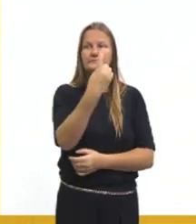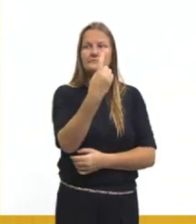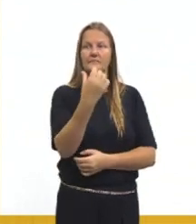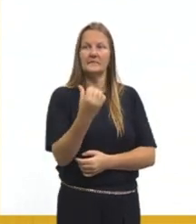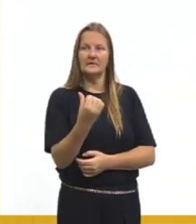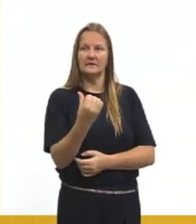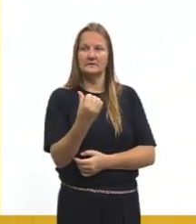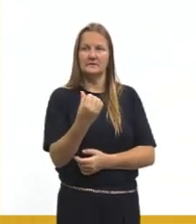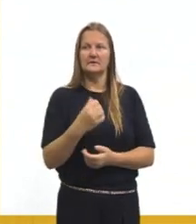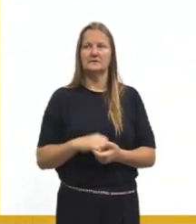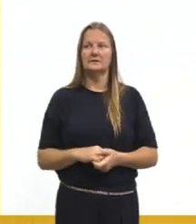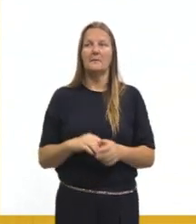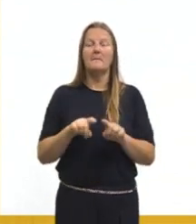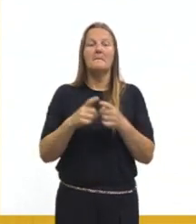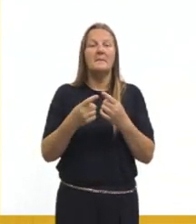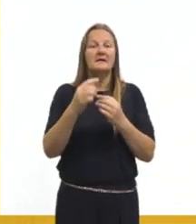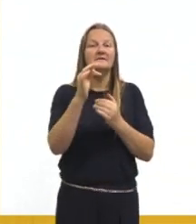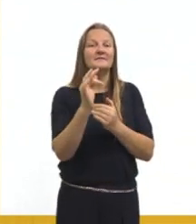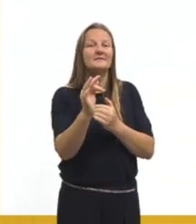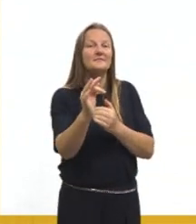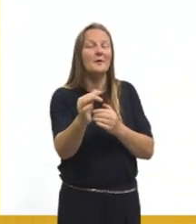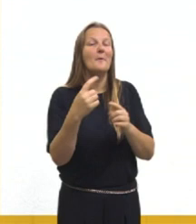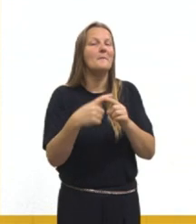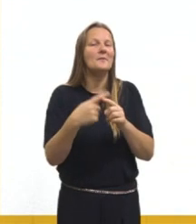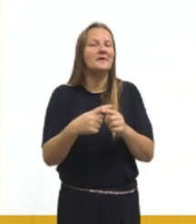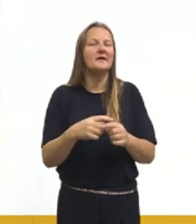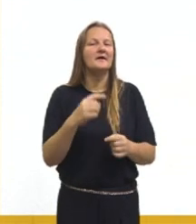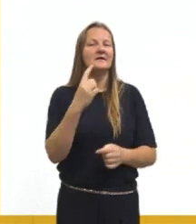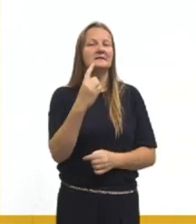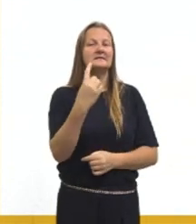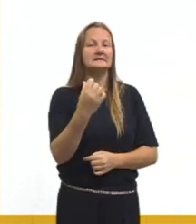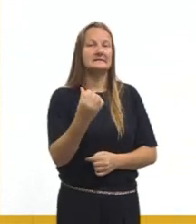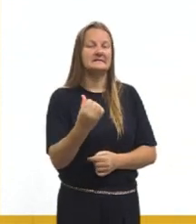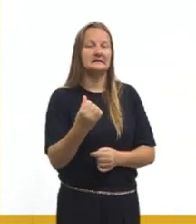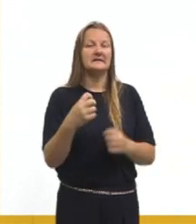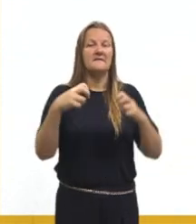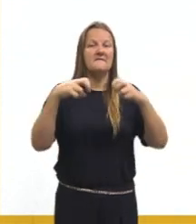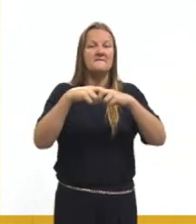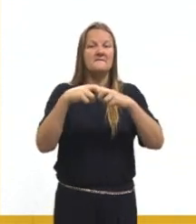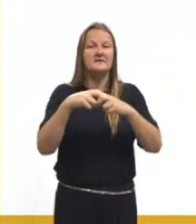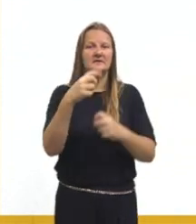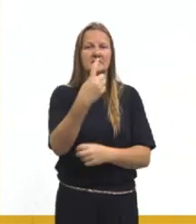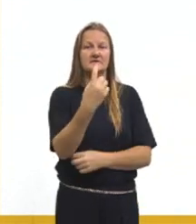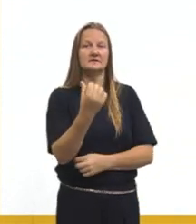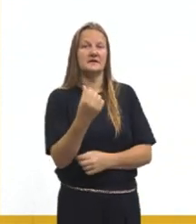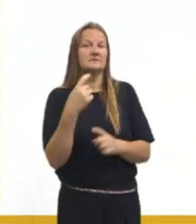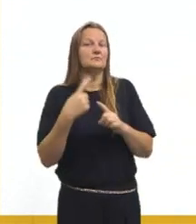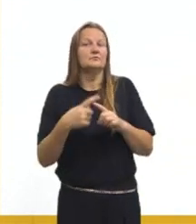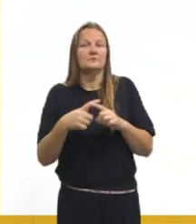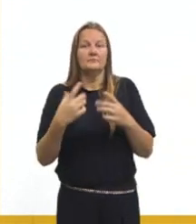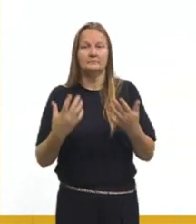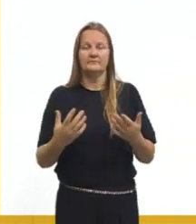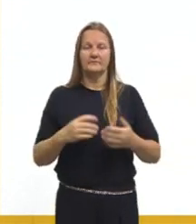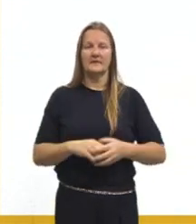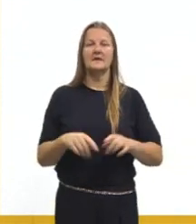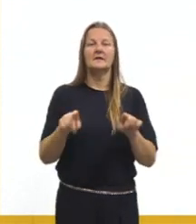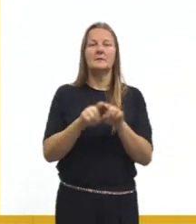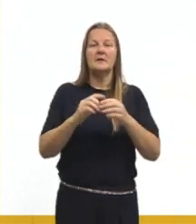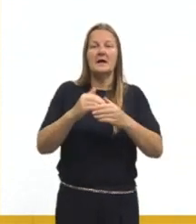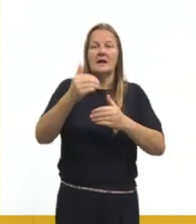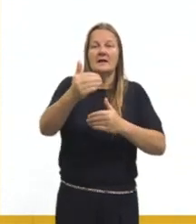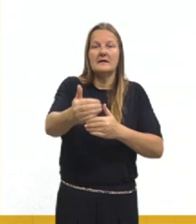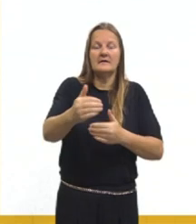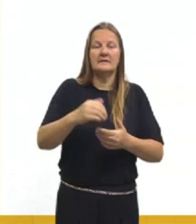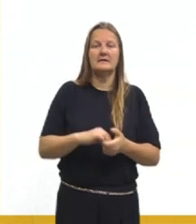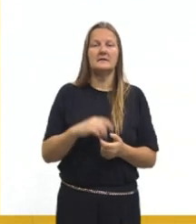questões mas mais para frente a gente vai entender porque que a contagem de física tá com 16 questões e além disso né entre